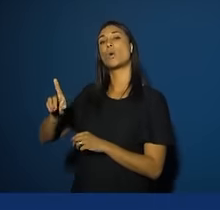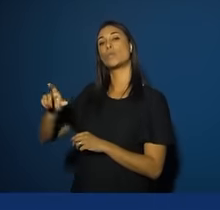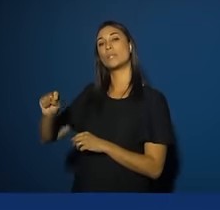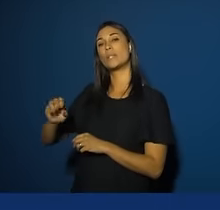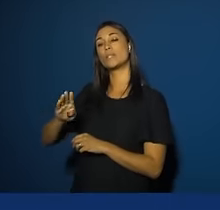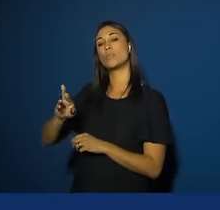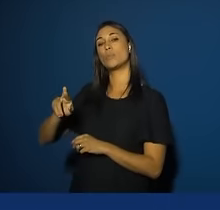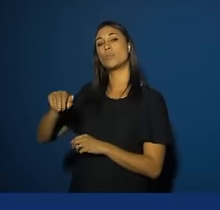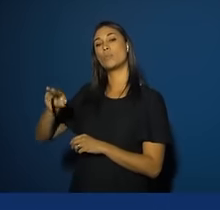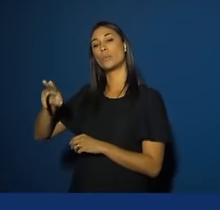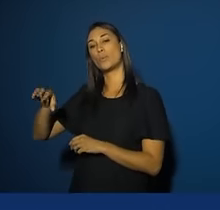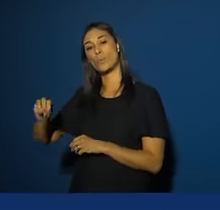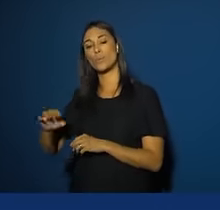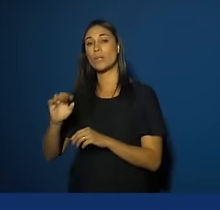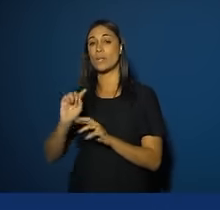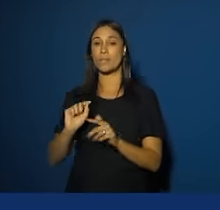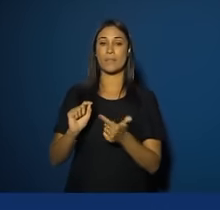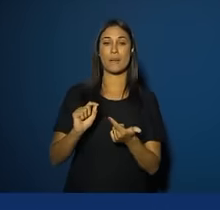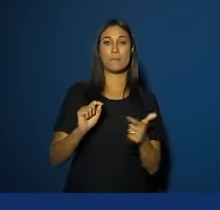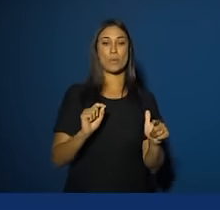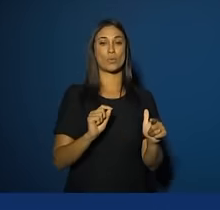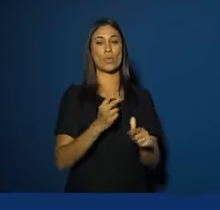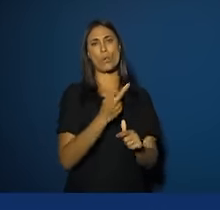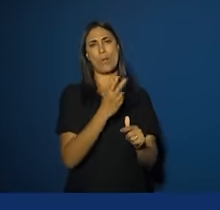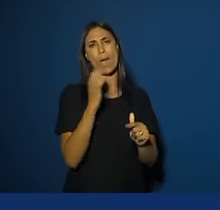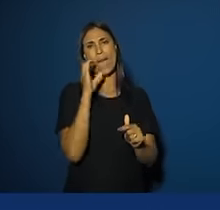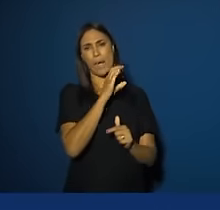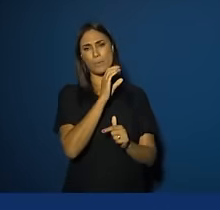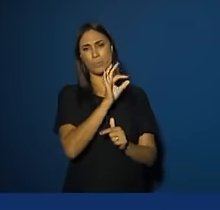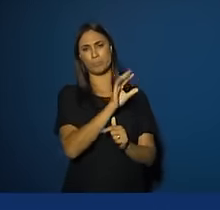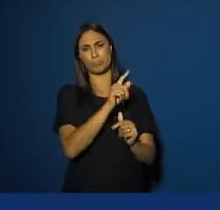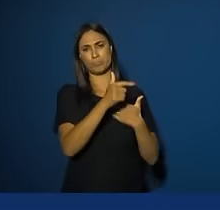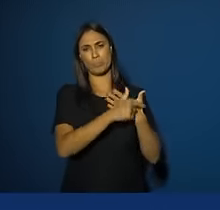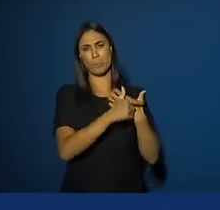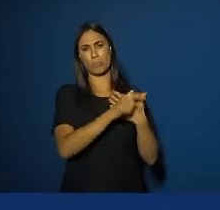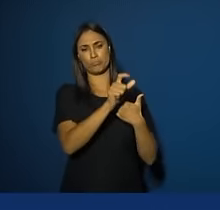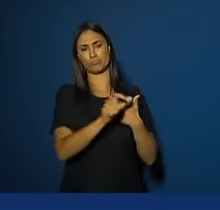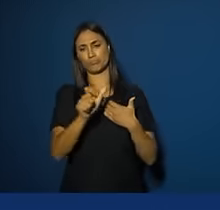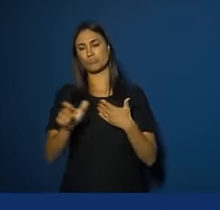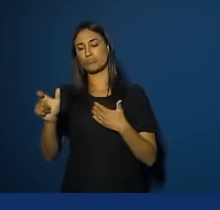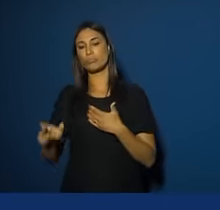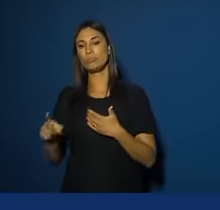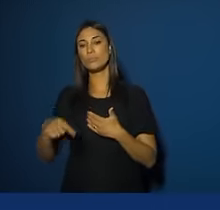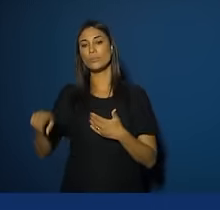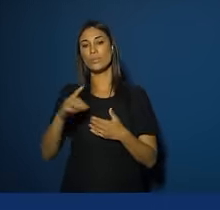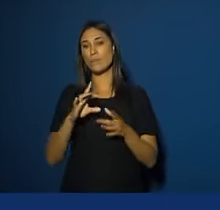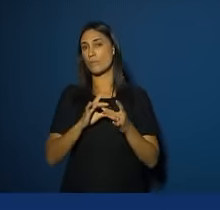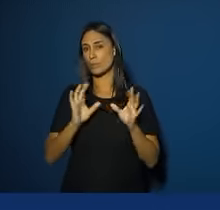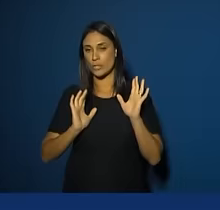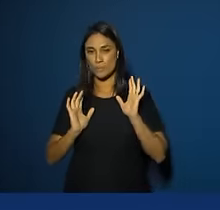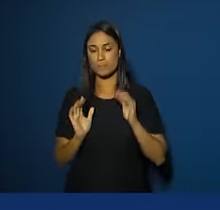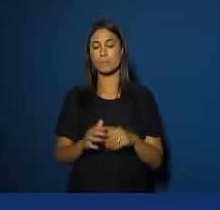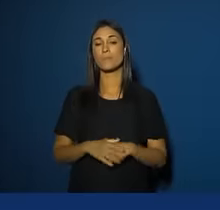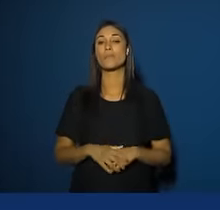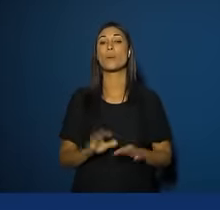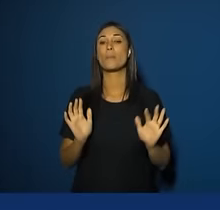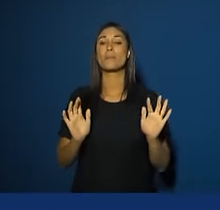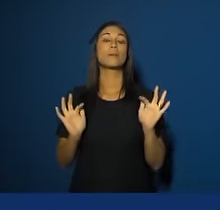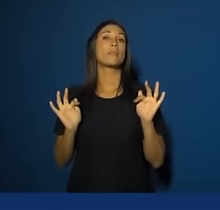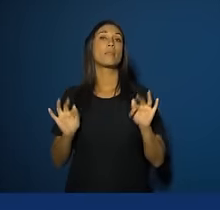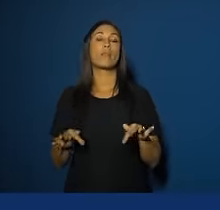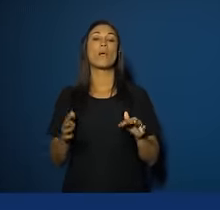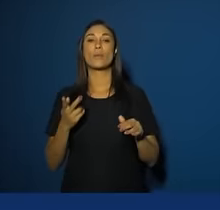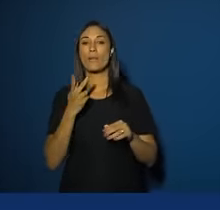e depois eu quero um pique de cada um, né, um papel que vocês gostem, caso se sintam à vontade. Então, para